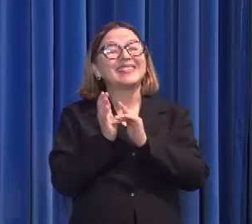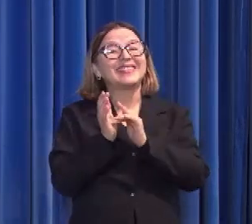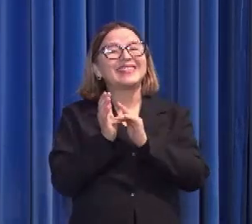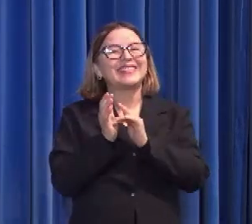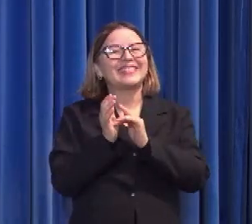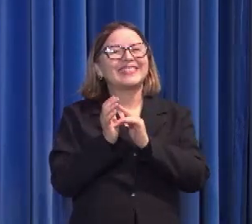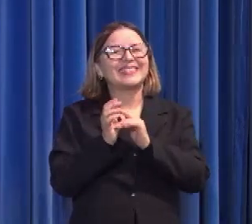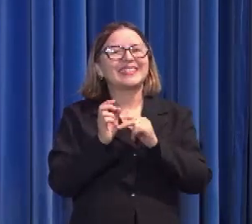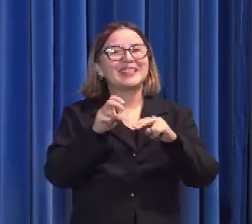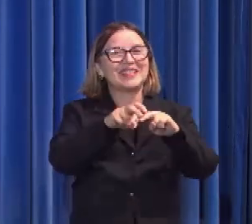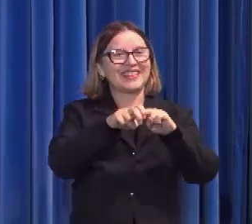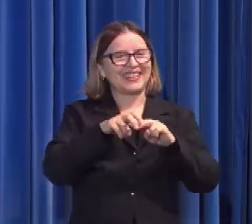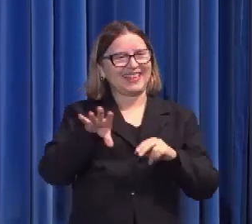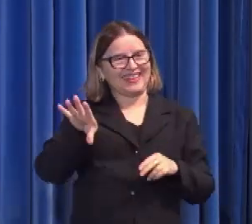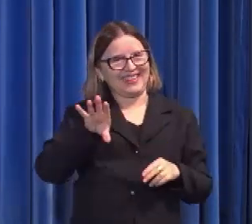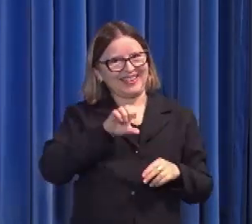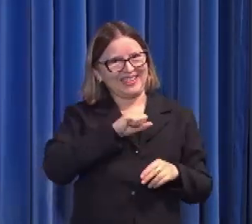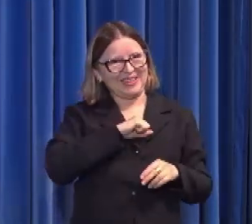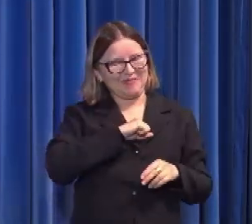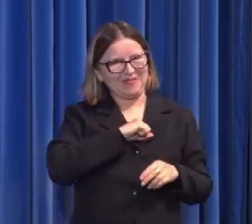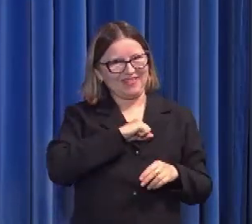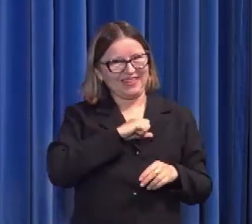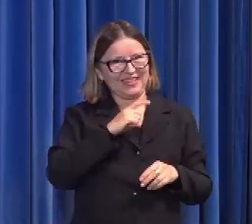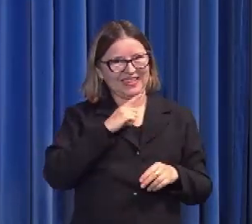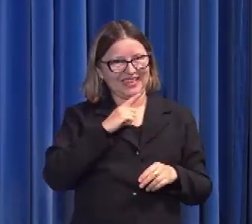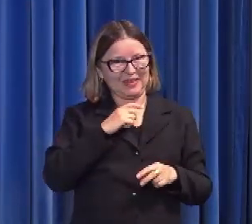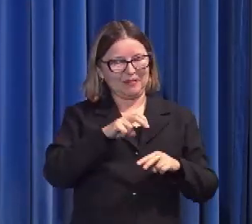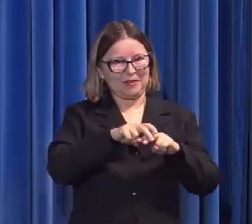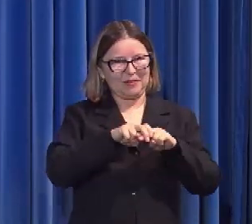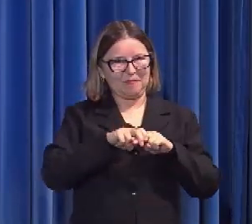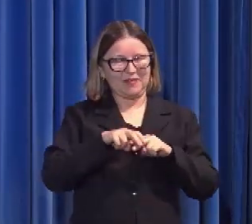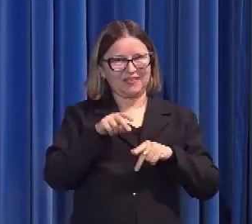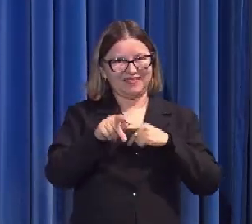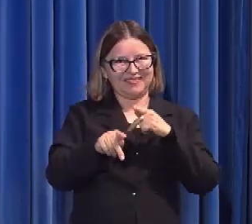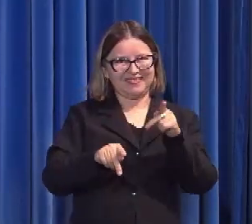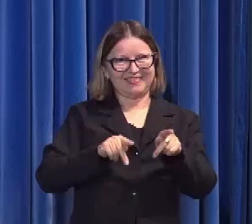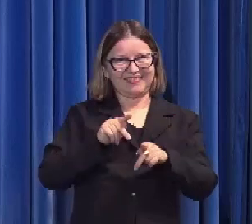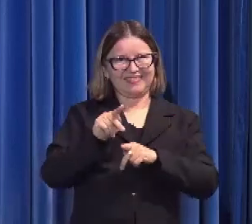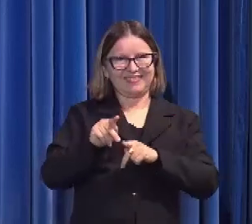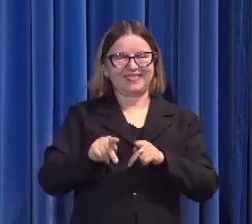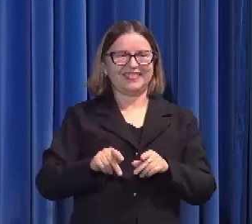e pelo amor que temos pelos outros